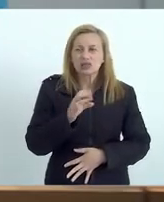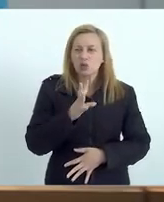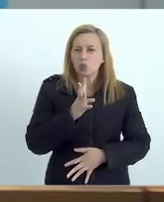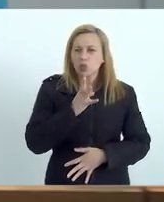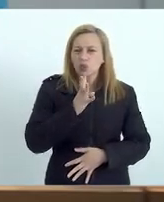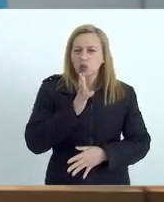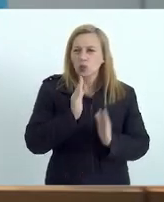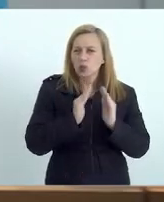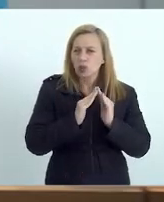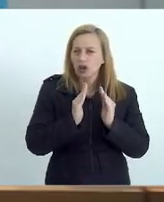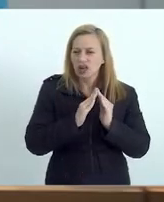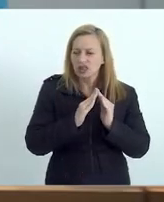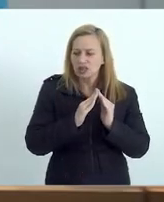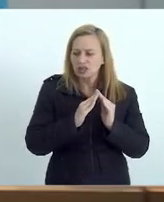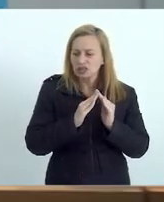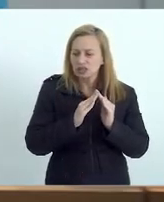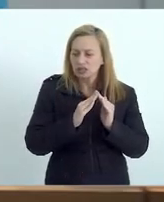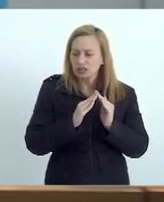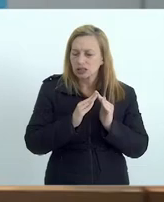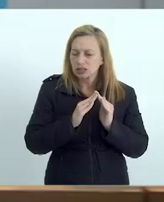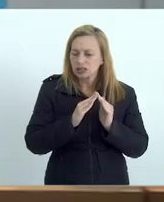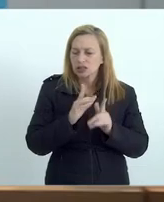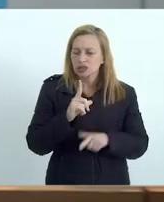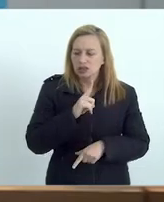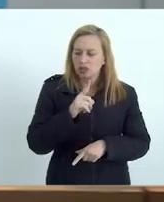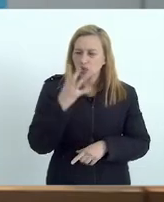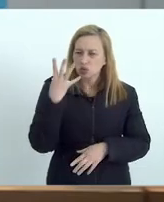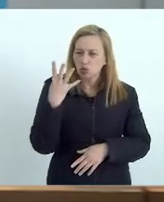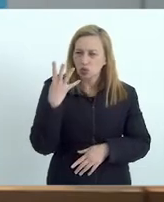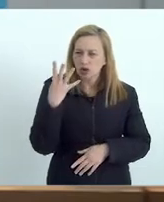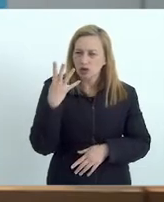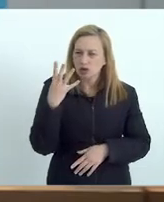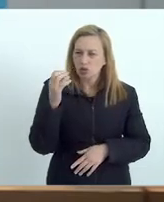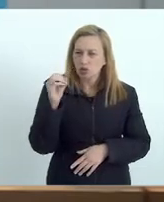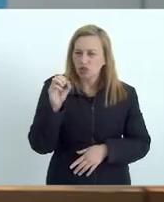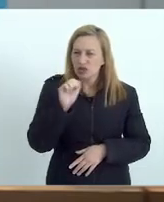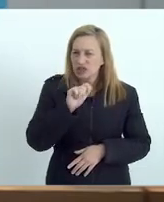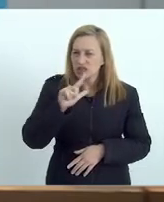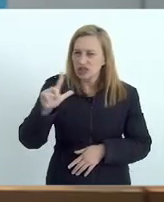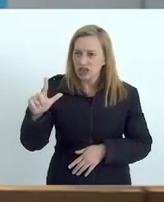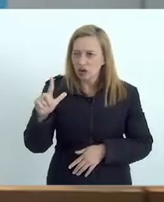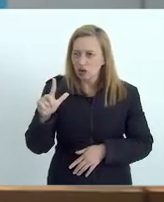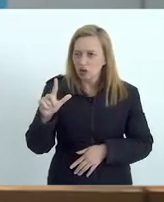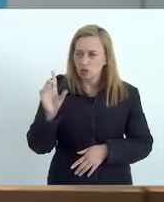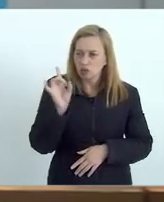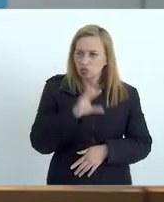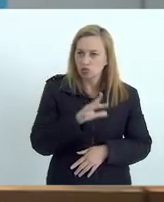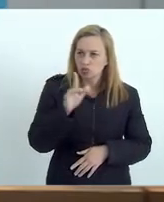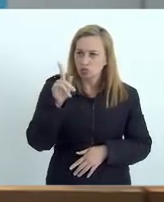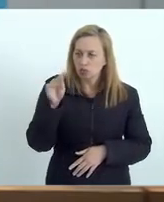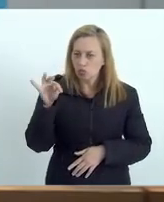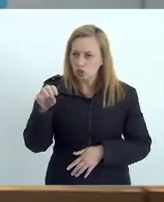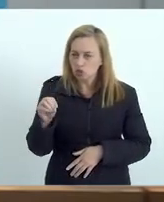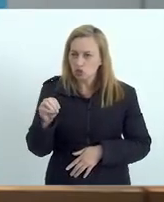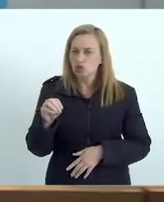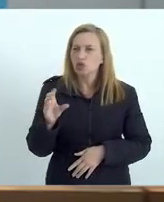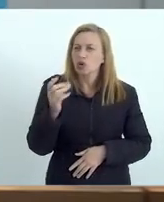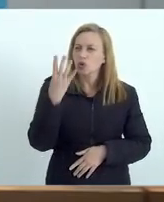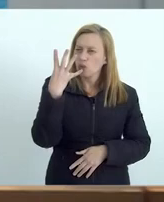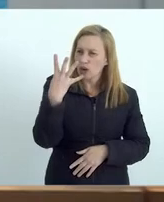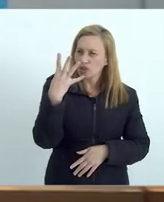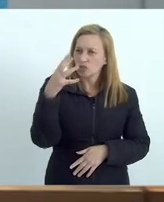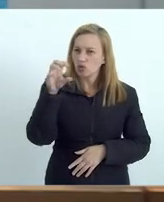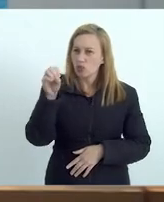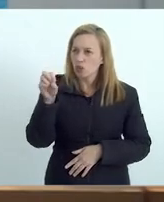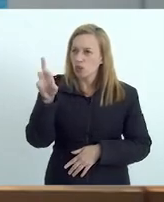conhecimento desta casa e nós temos quatro oficiais de último posto quatro coronéis